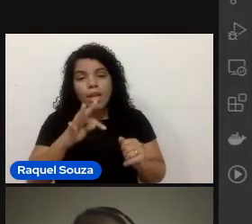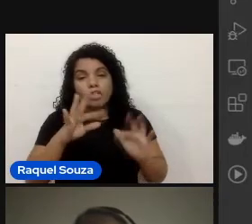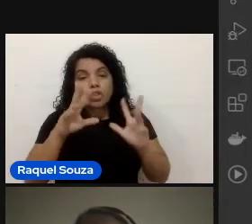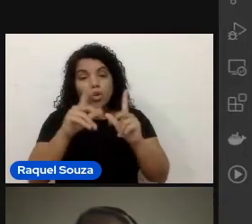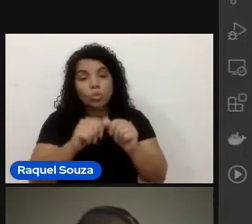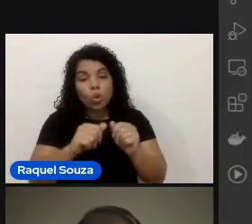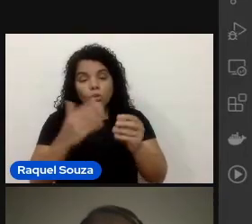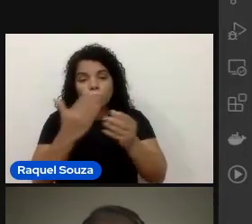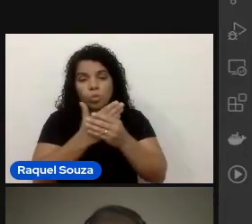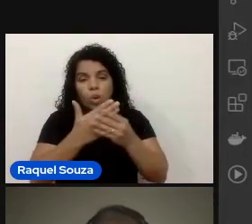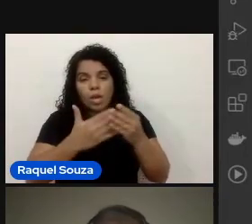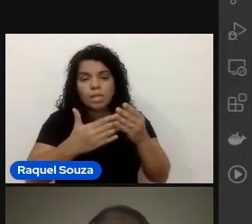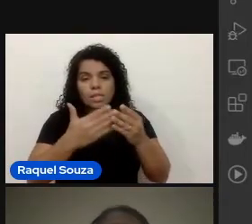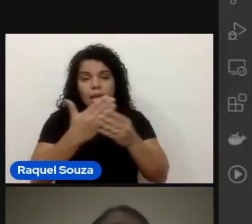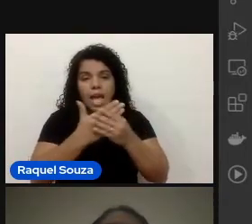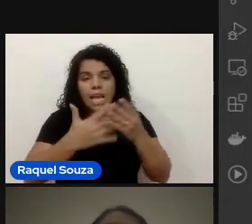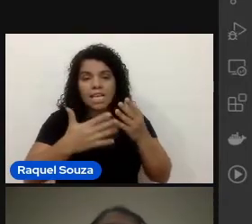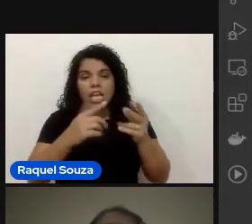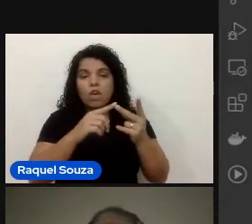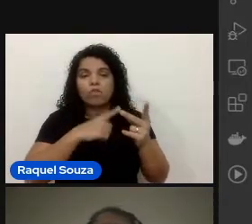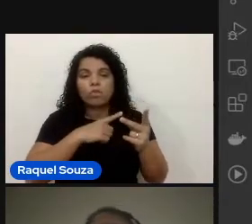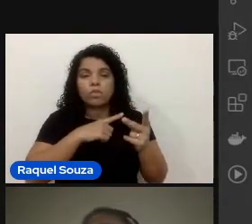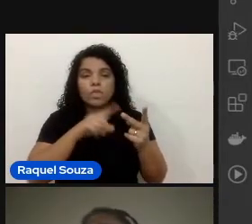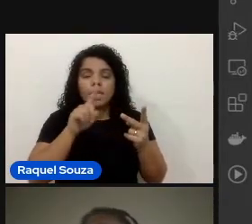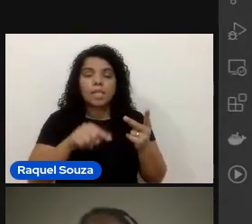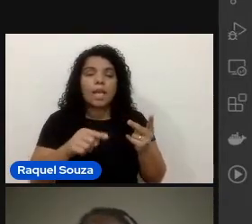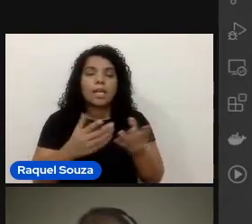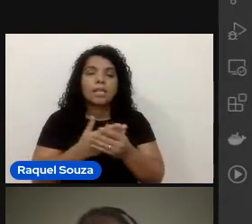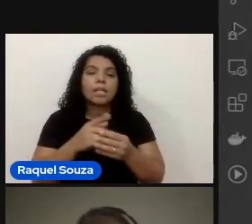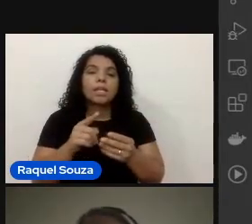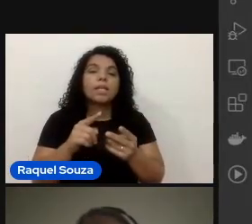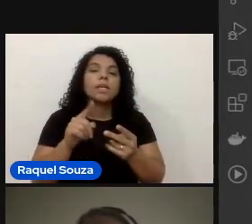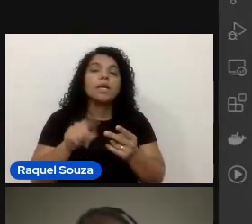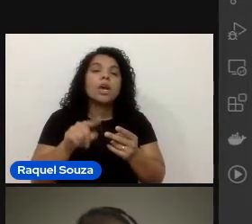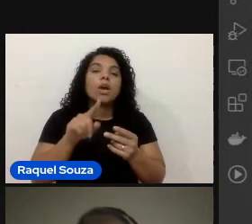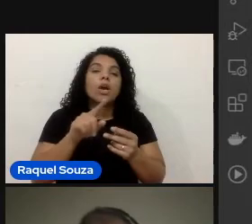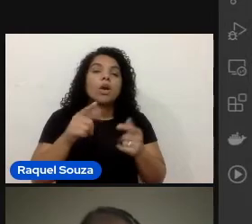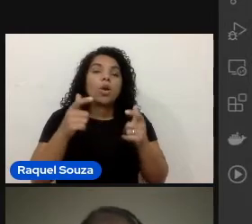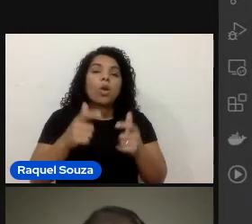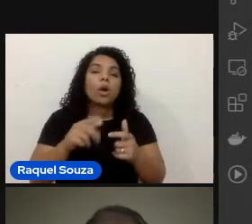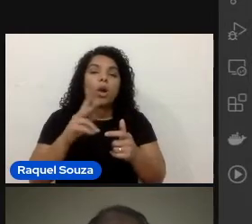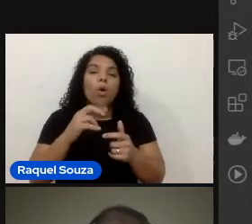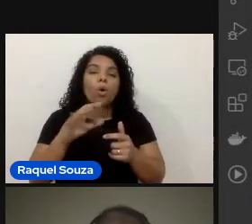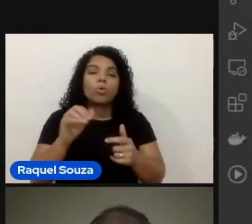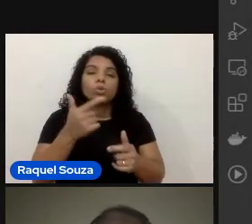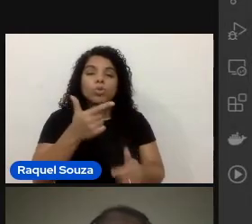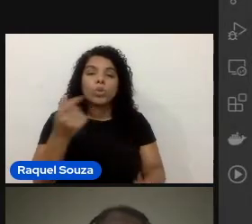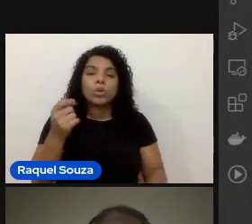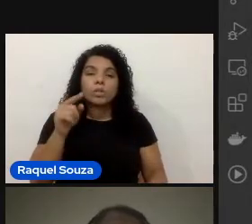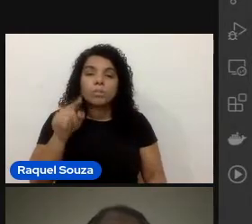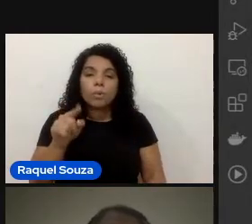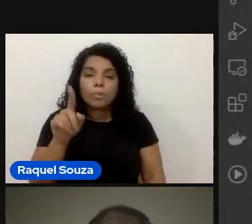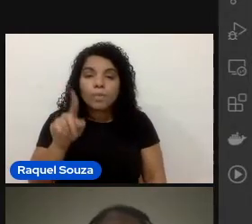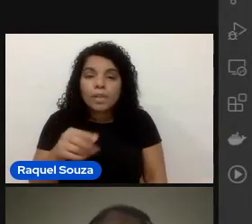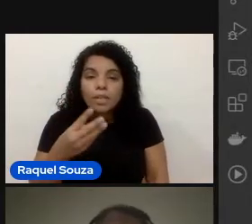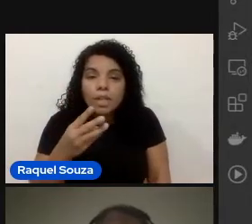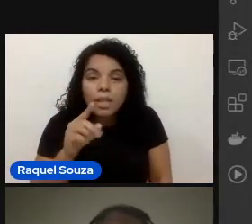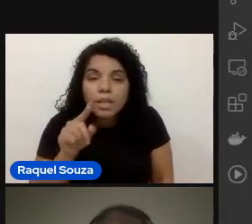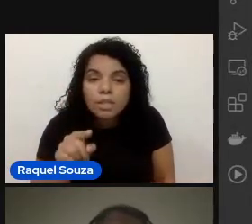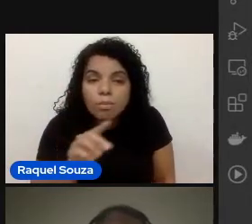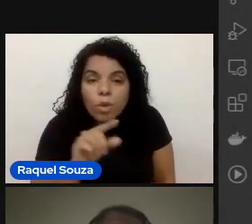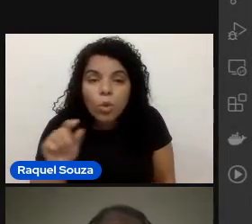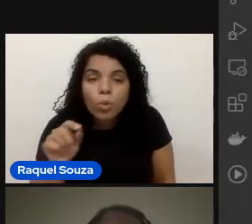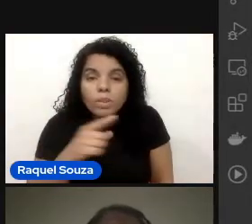extensão exatamente, e a base URL vai ser localhost 3000, que eu estou presumindo que você vai estar com a API rodando no